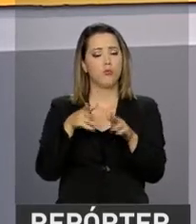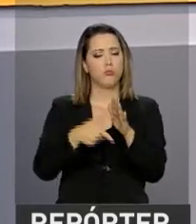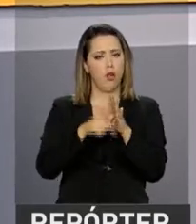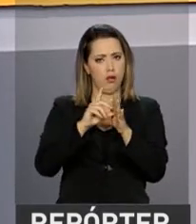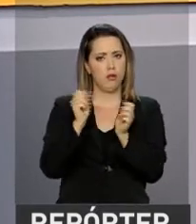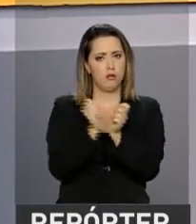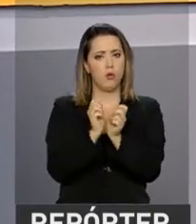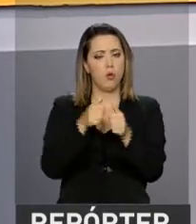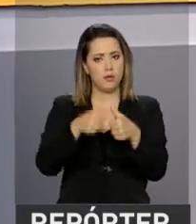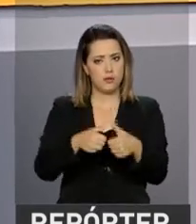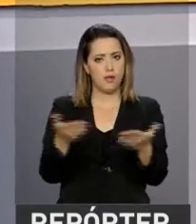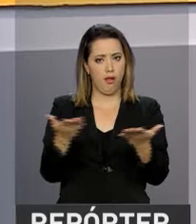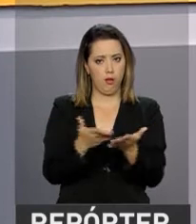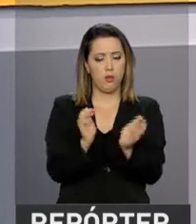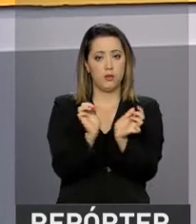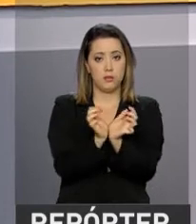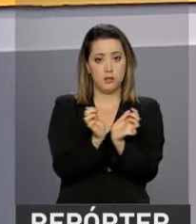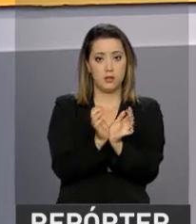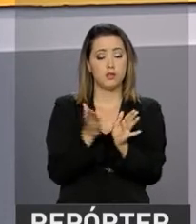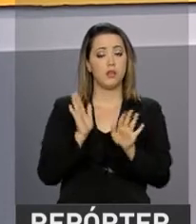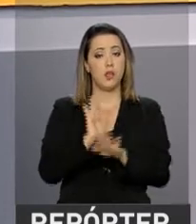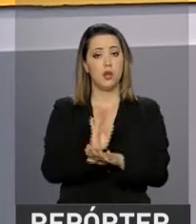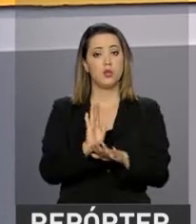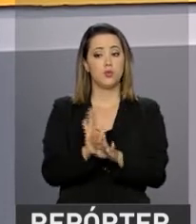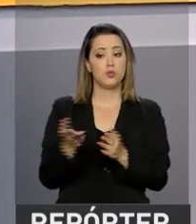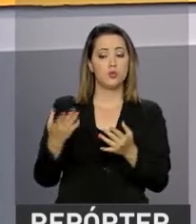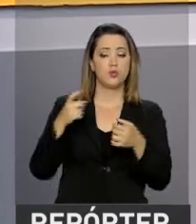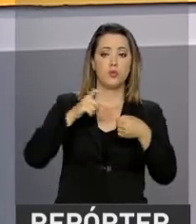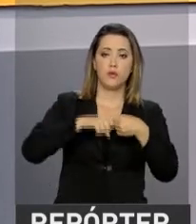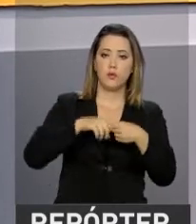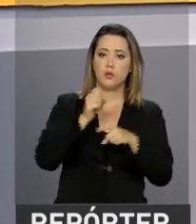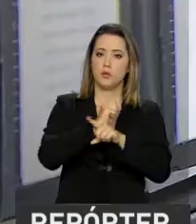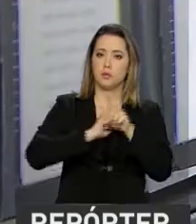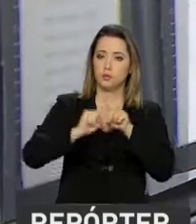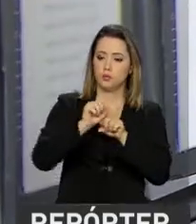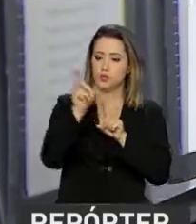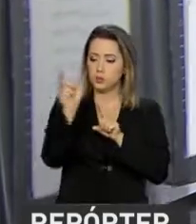que colaborem com a reinserção de detentos na sociedade.